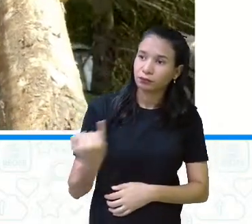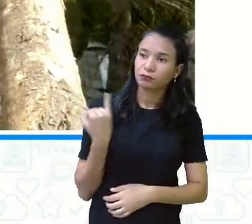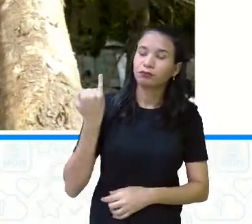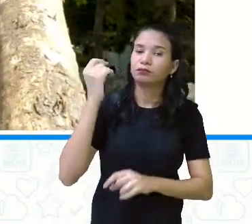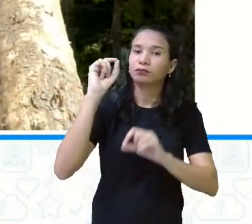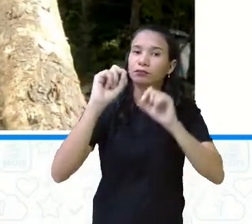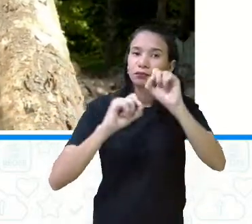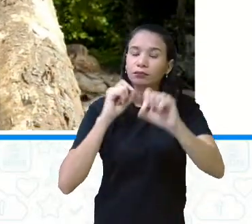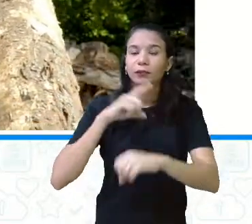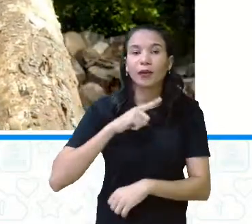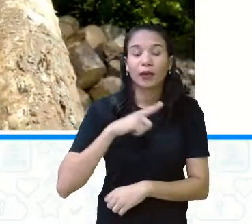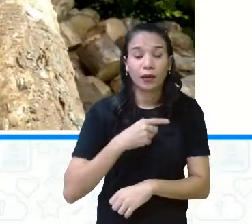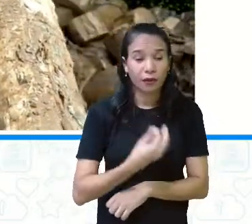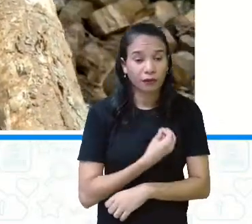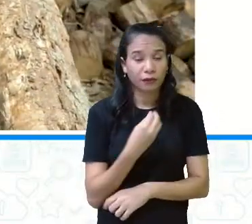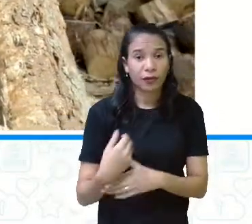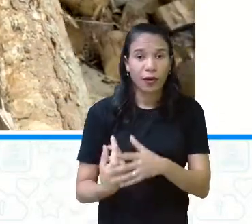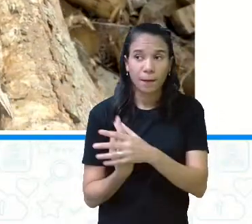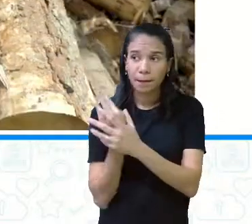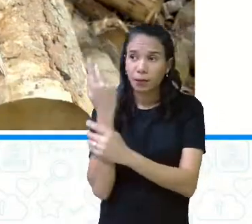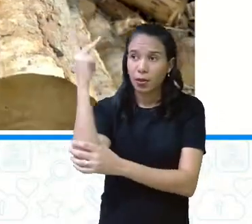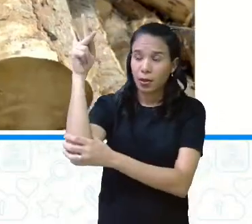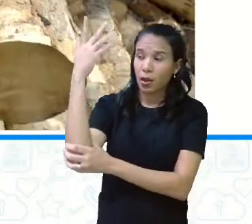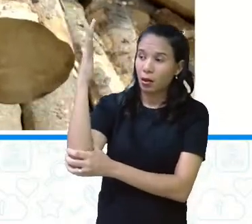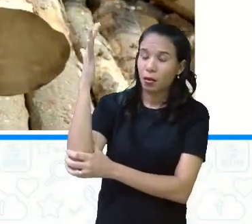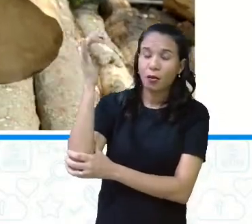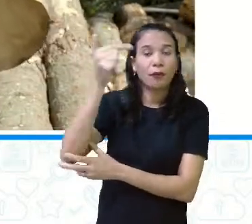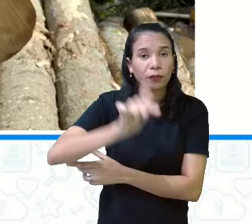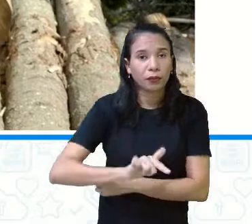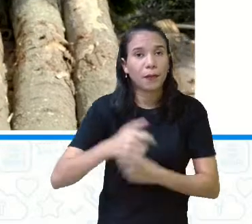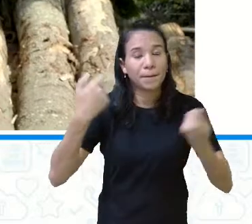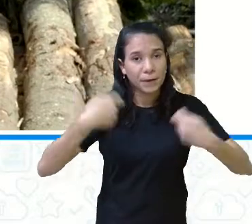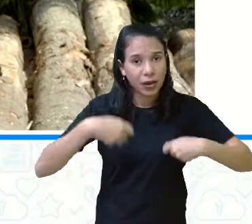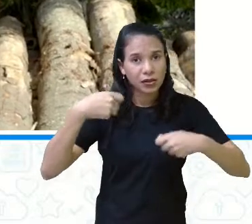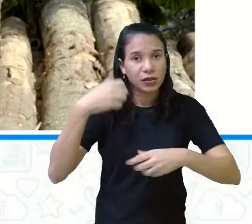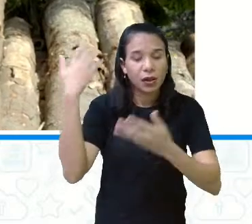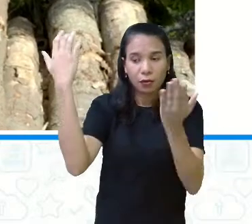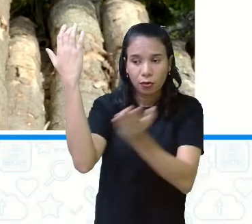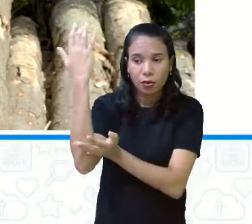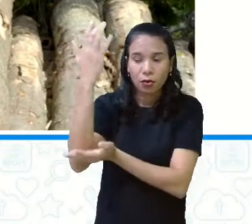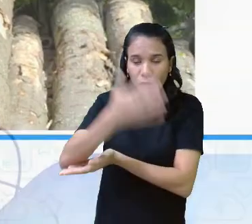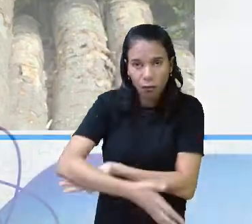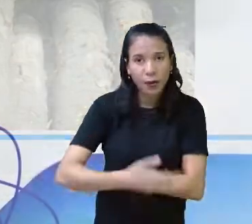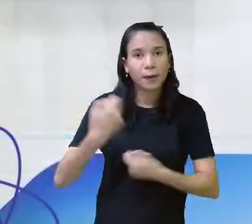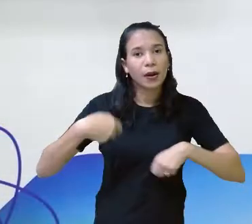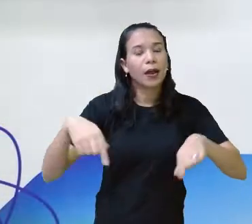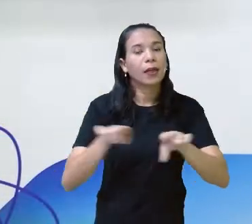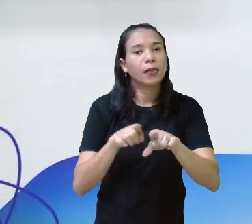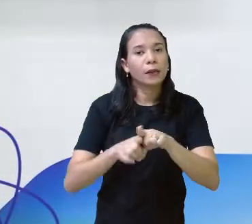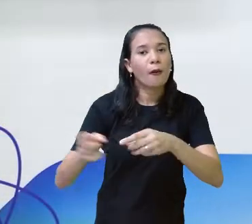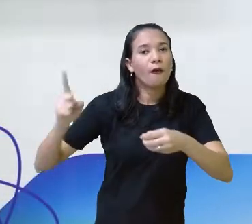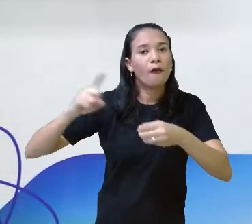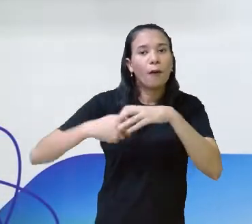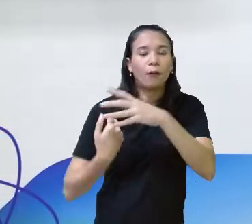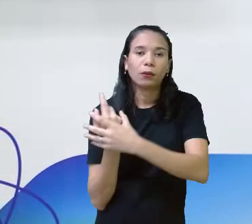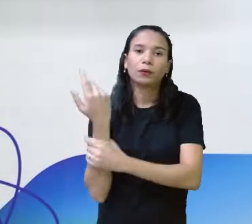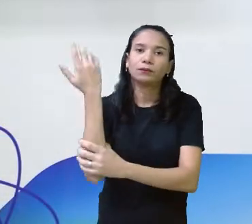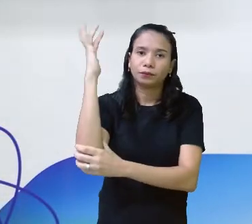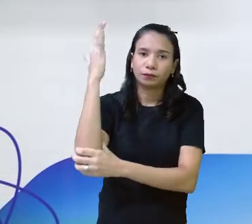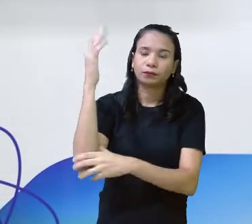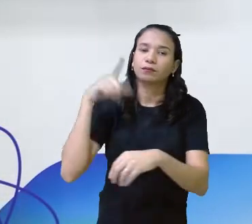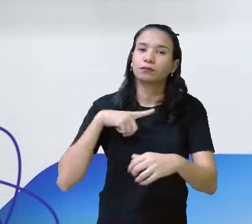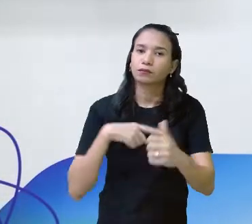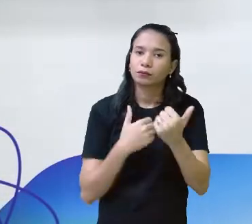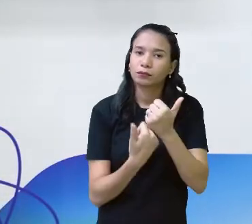importante que haja o reflorestamento. Se há necessidade de extrair da natureza o recurso natural, mas que essa madeira possa